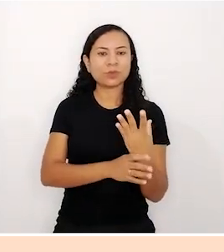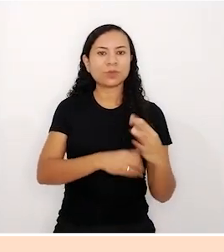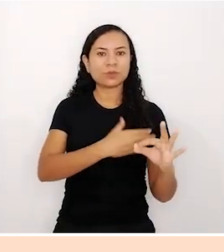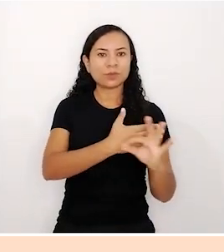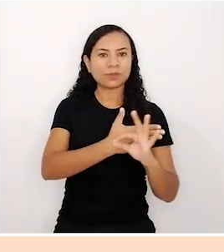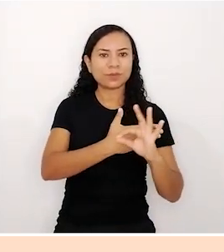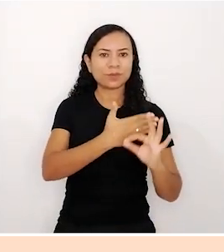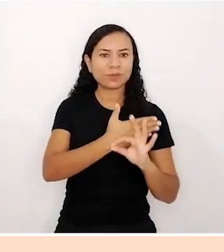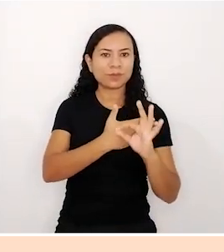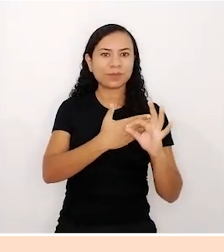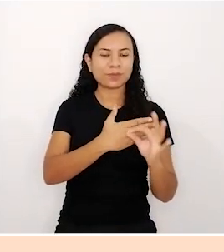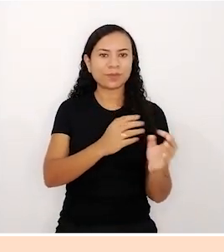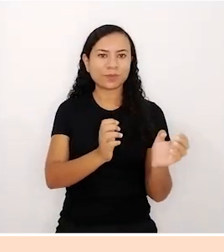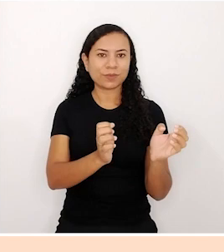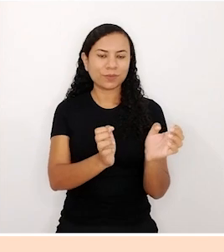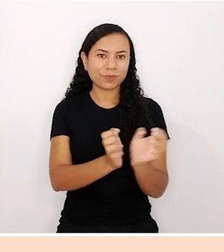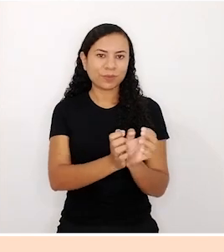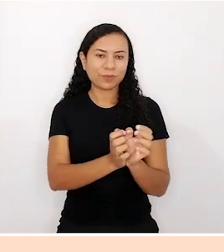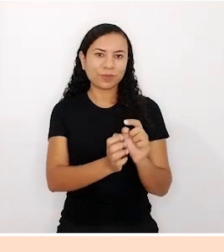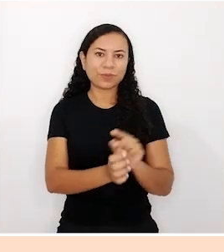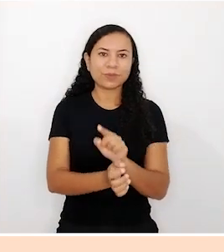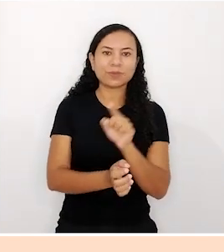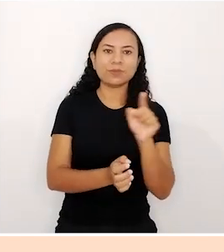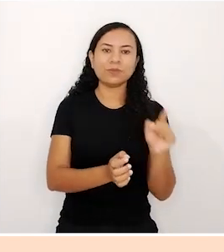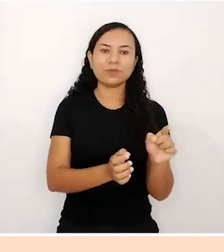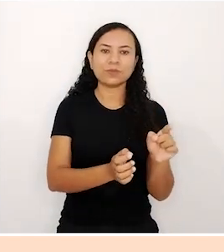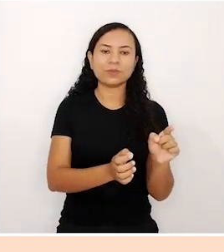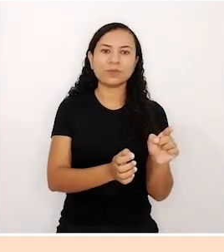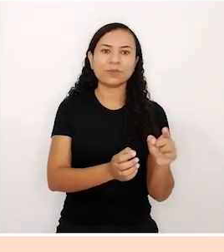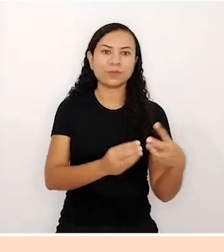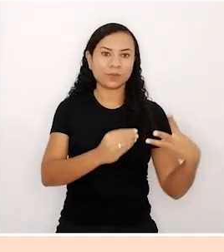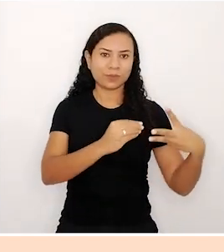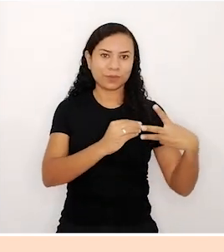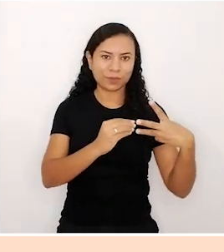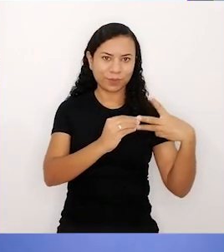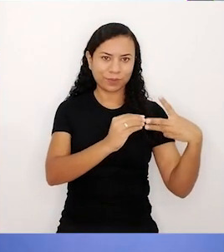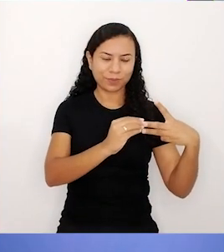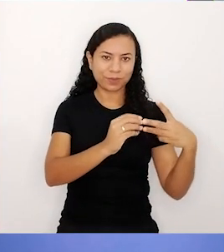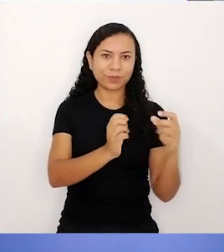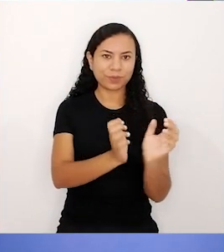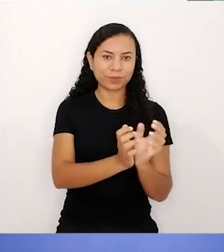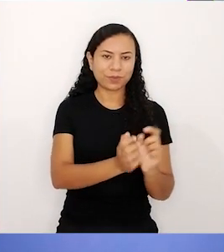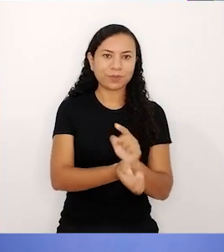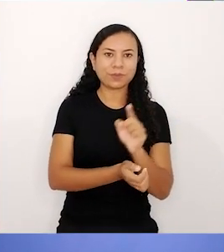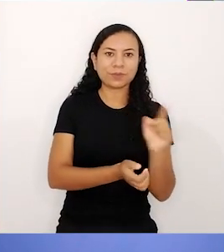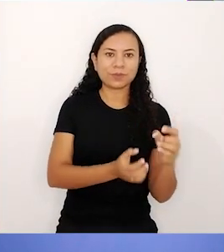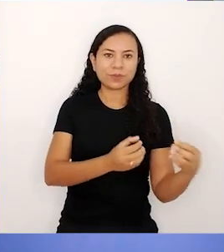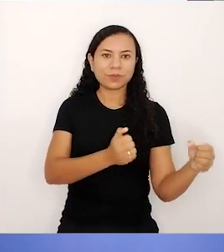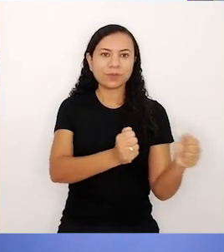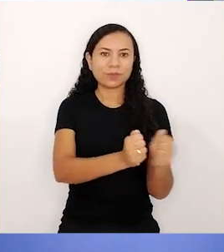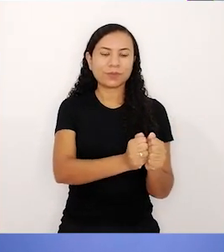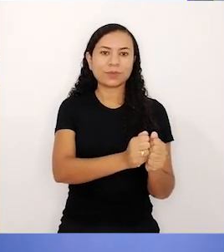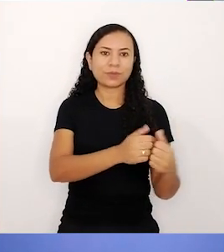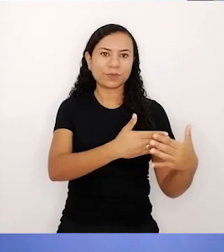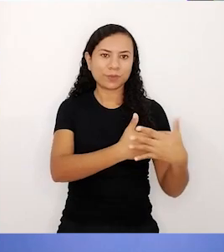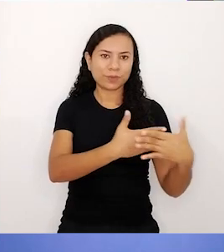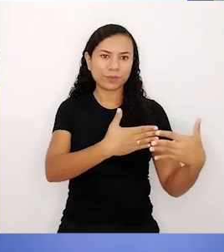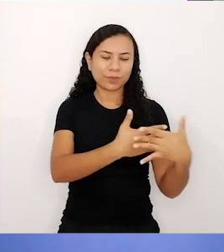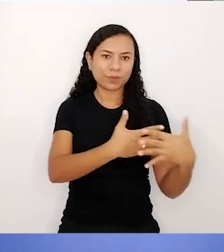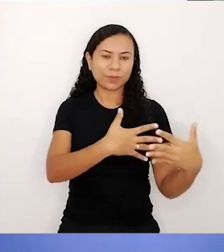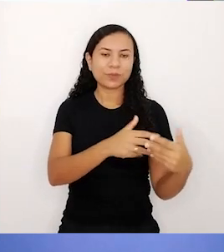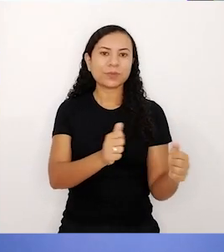organelas, os organoides, que formam células, por sua vez se juntam e formam